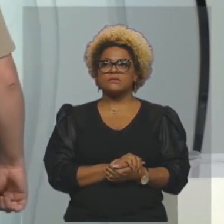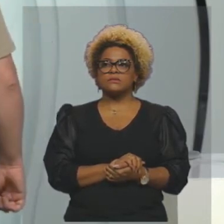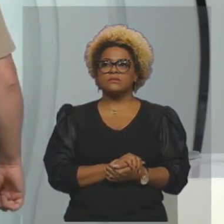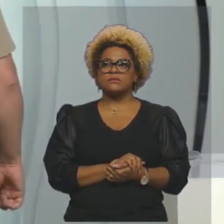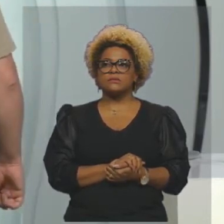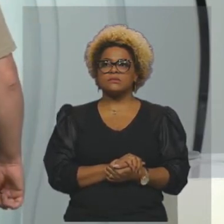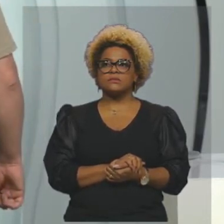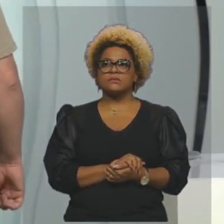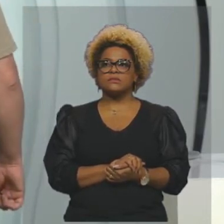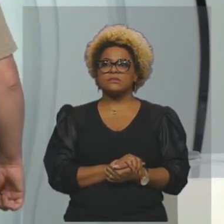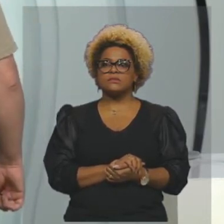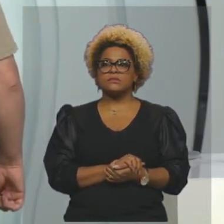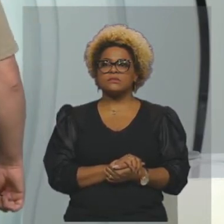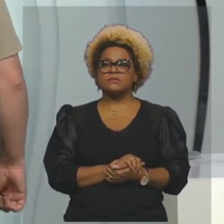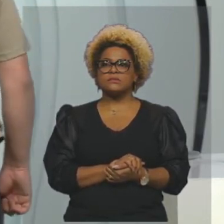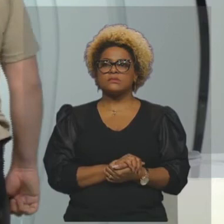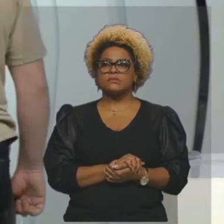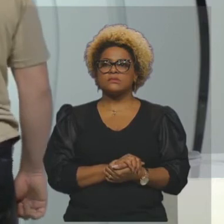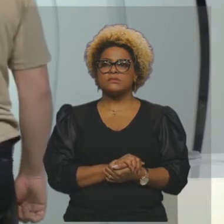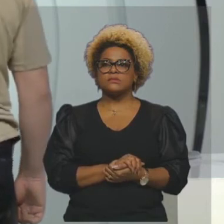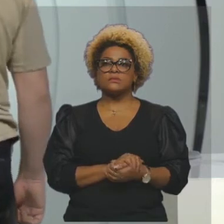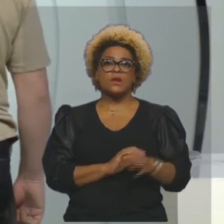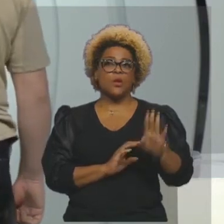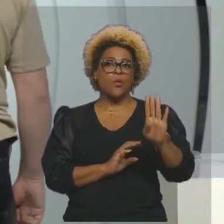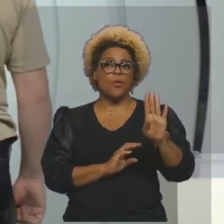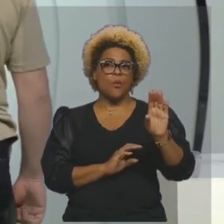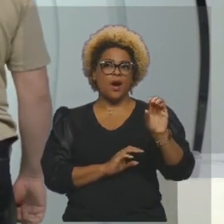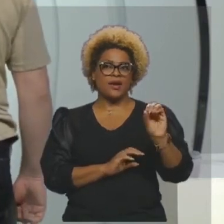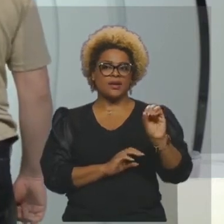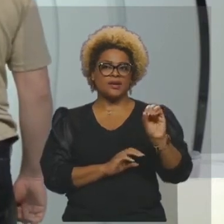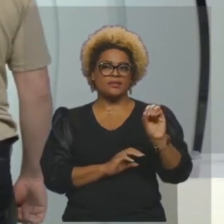Ali eu tenho 40 volts,